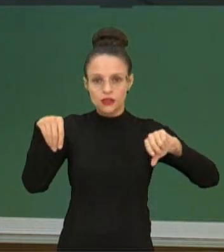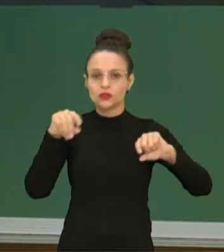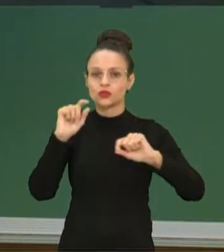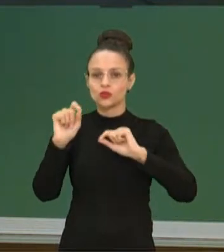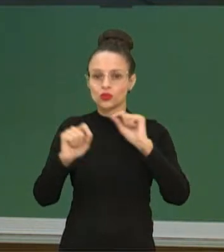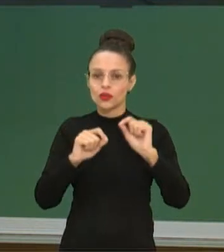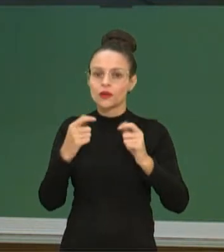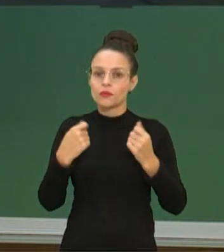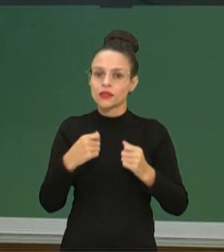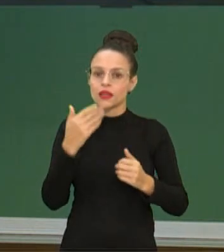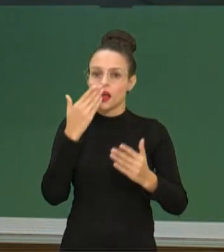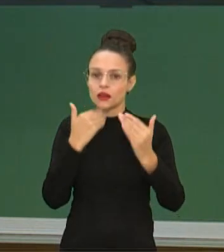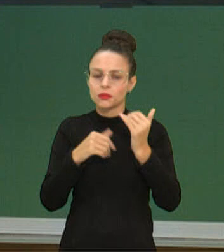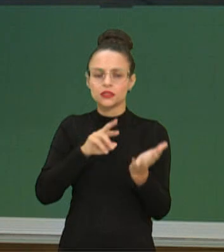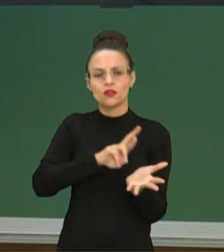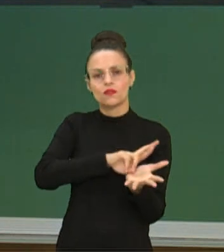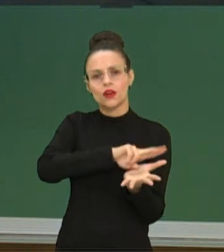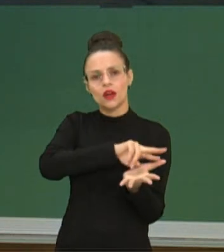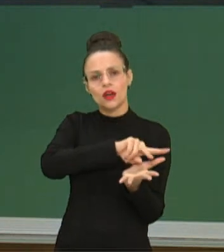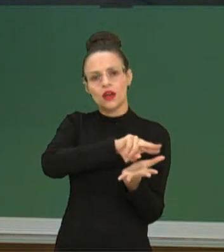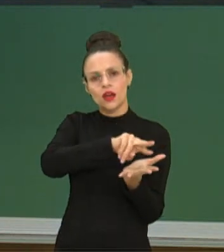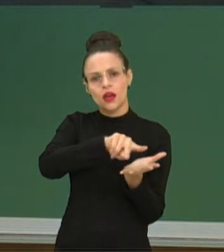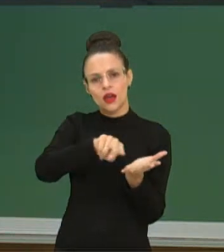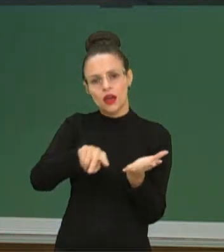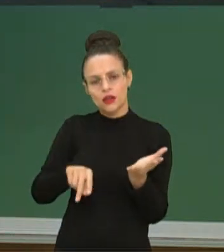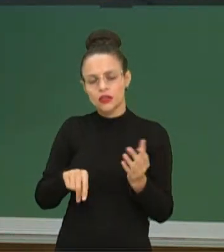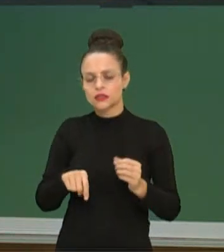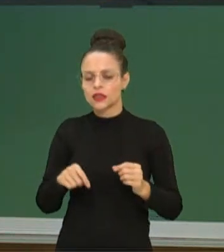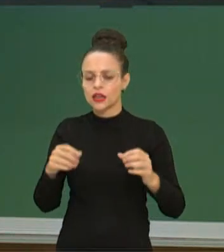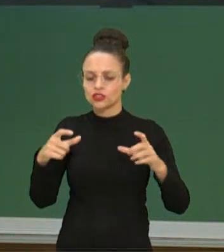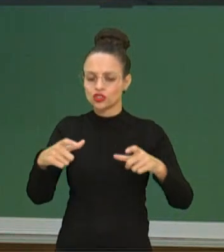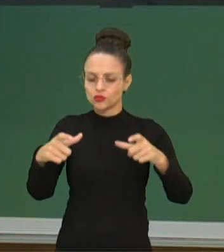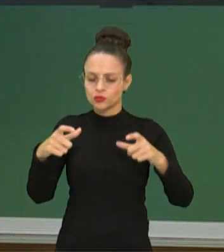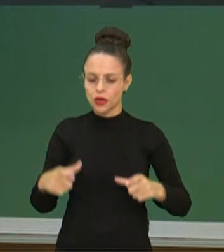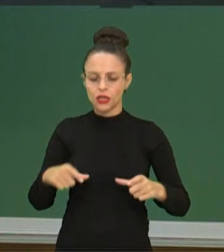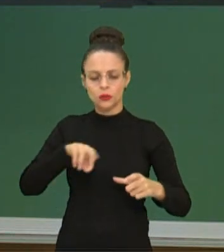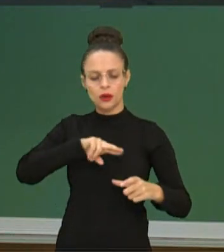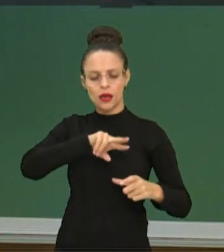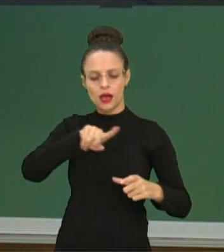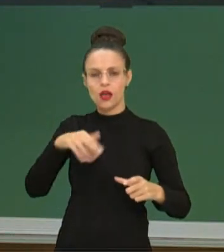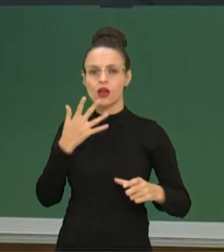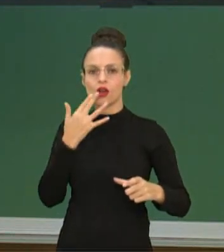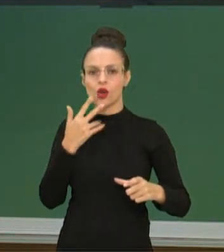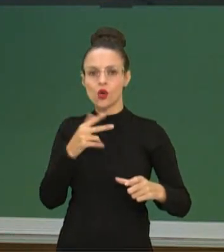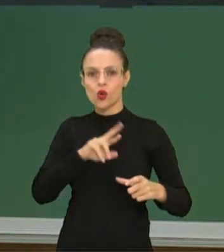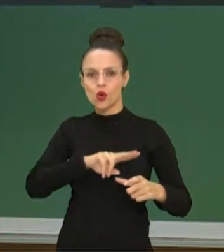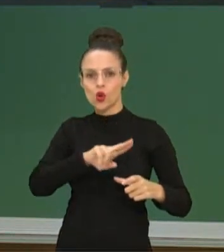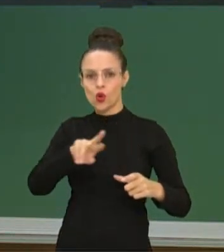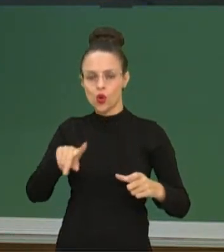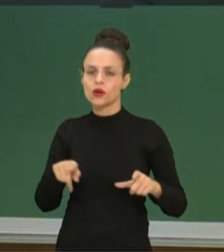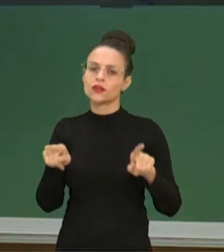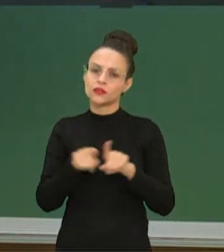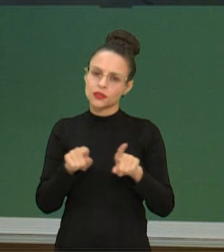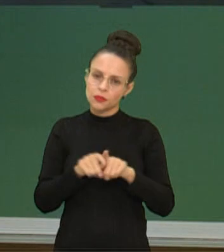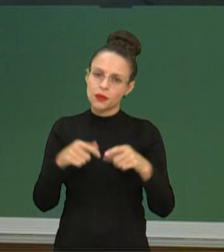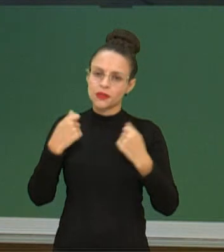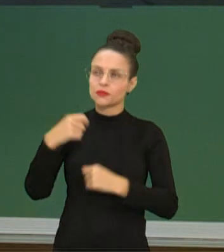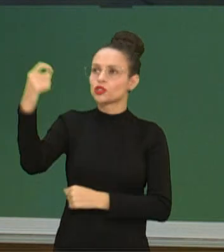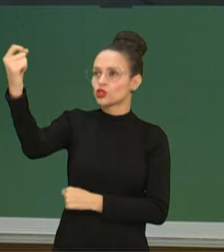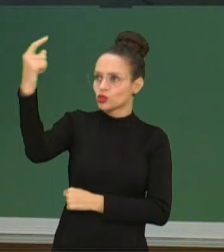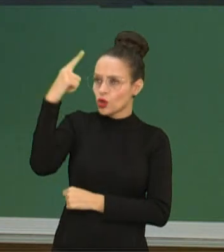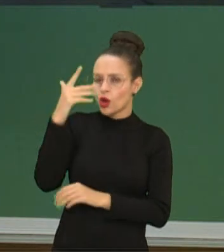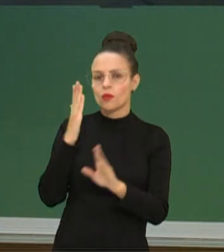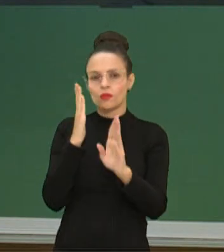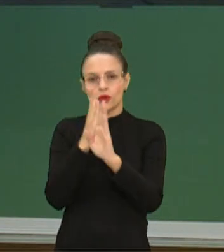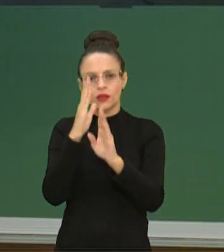bastante variada, bastante variedade de cores no nosso prato, né? E lembrando também que precisamos do sol, né, por conta